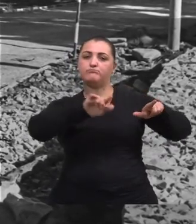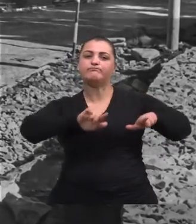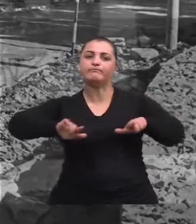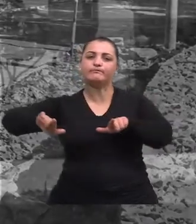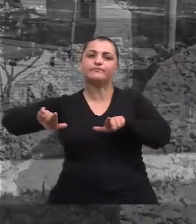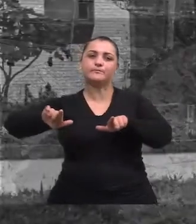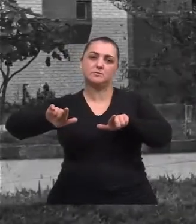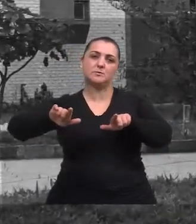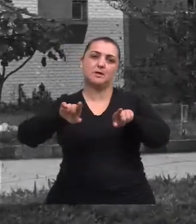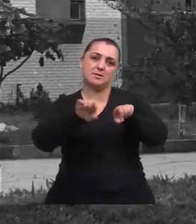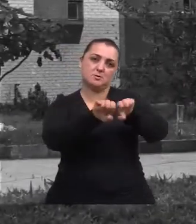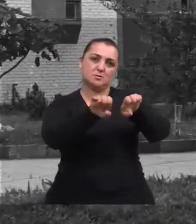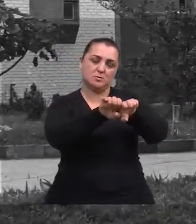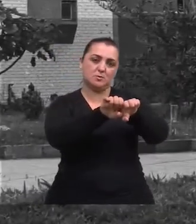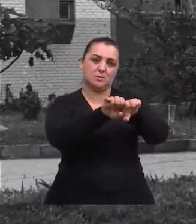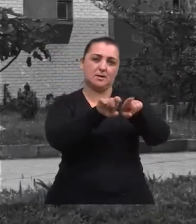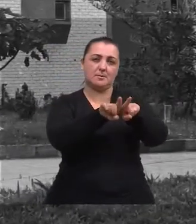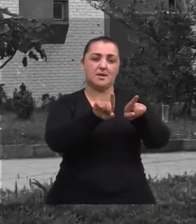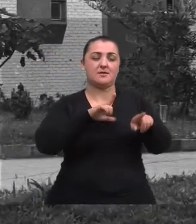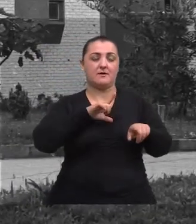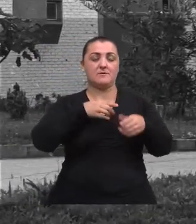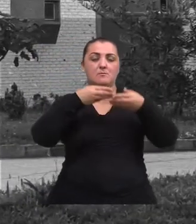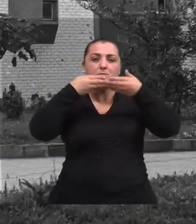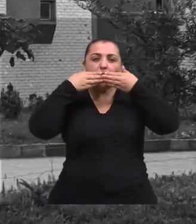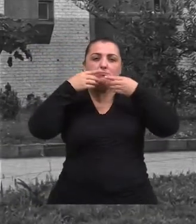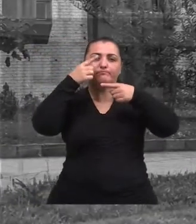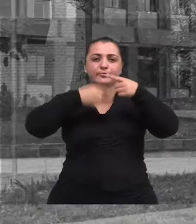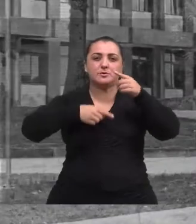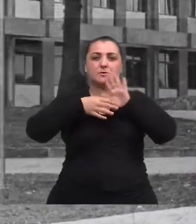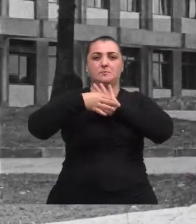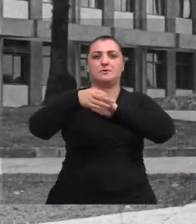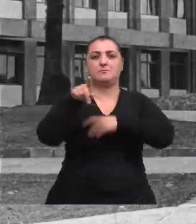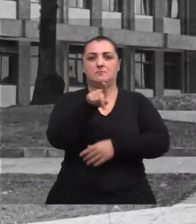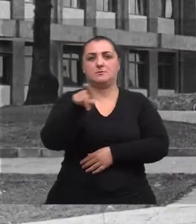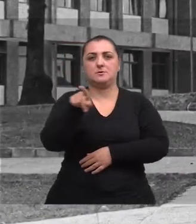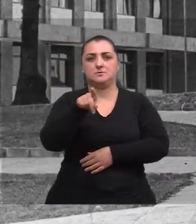e enfrentou a censura vivida pelos seus professores.